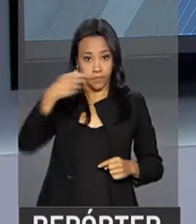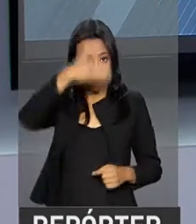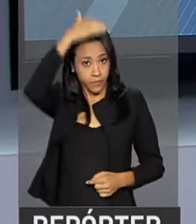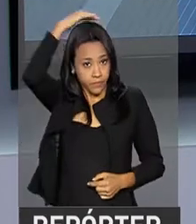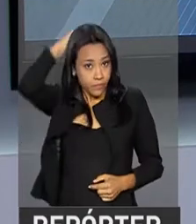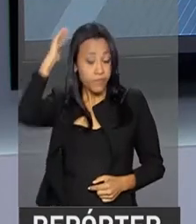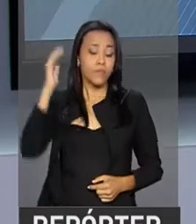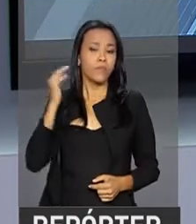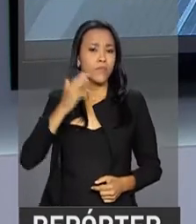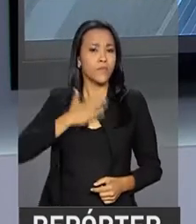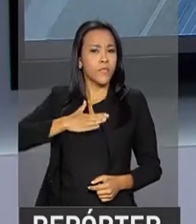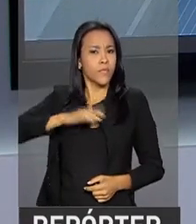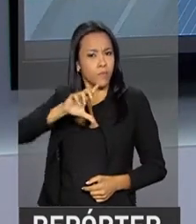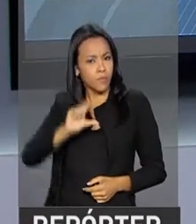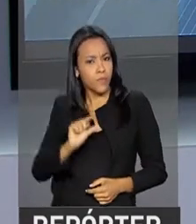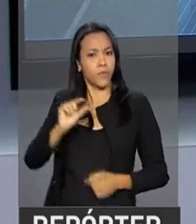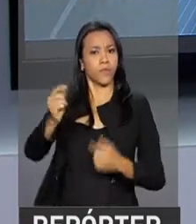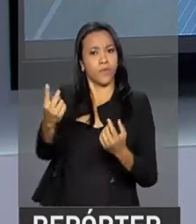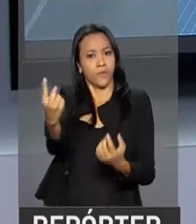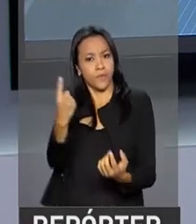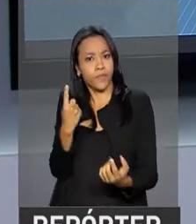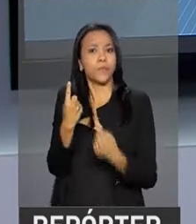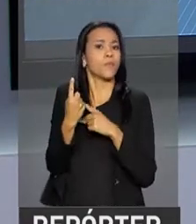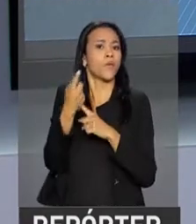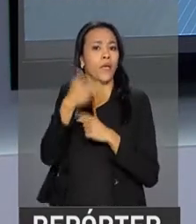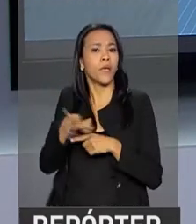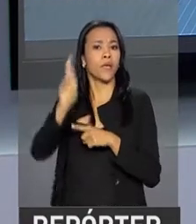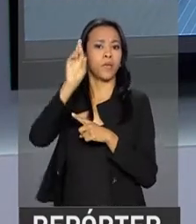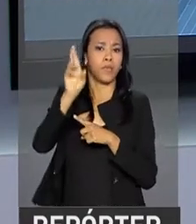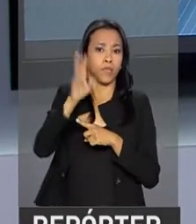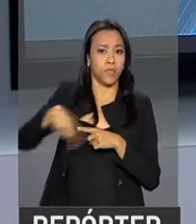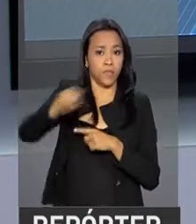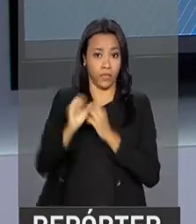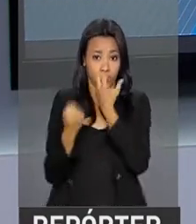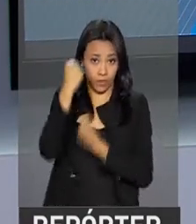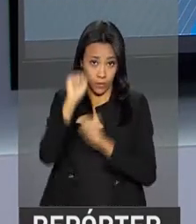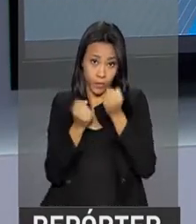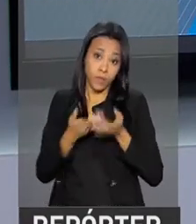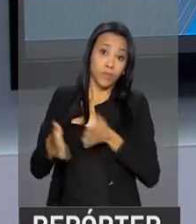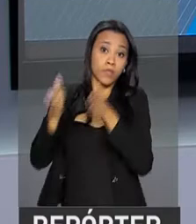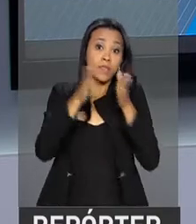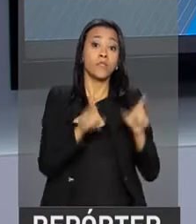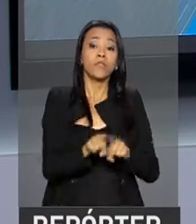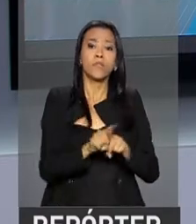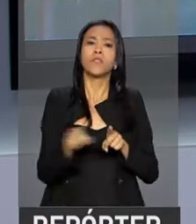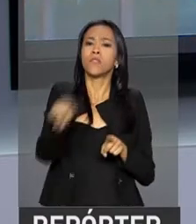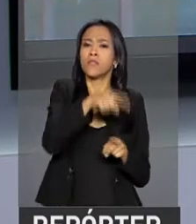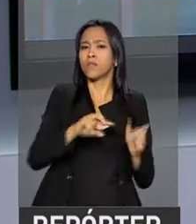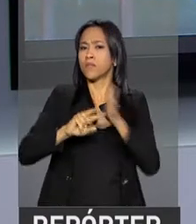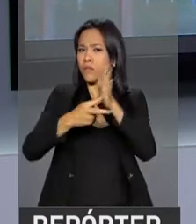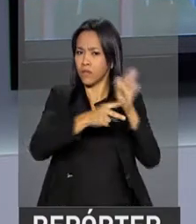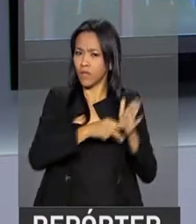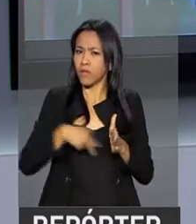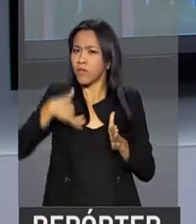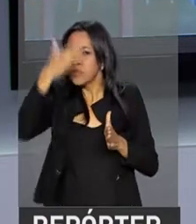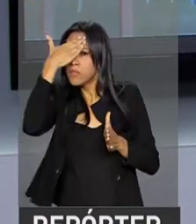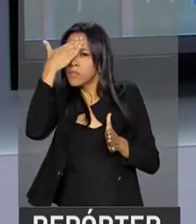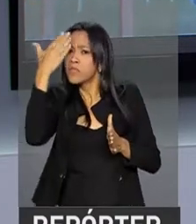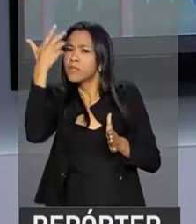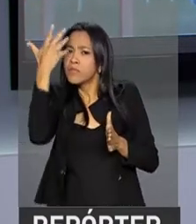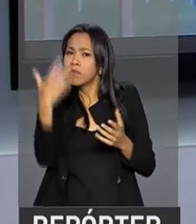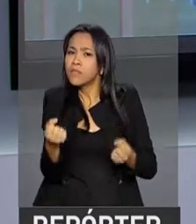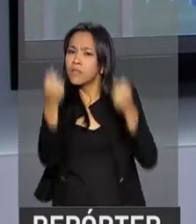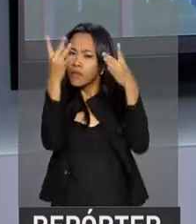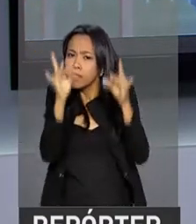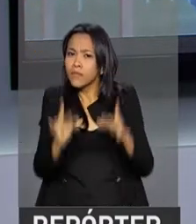daqui a pouco representantes do setor da indústria e centrais sindicais. Vamos então ao Palácio do Planalto saber os detalhes ao vivo com o repórter João